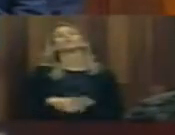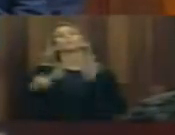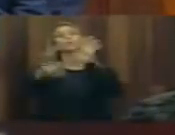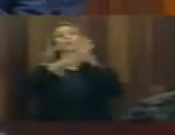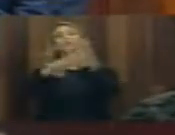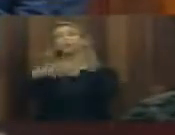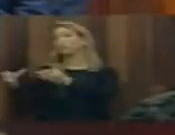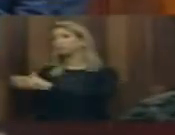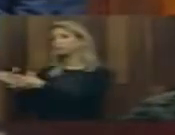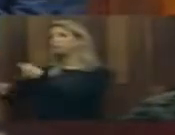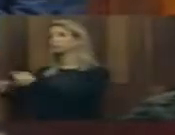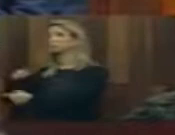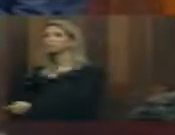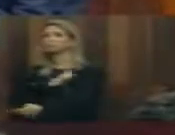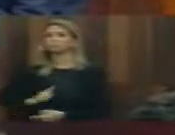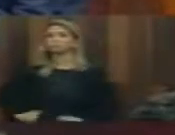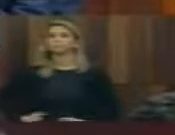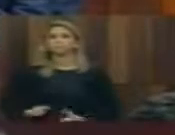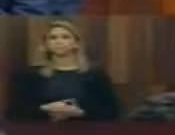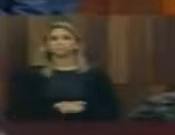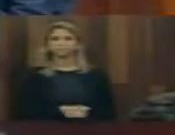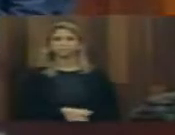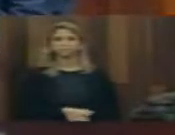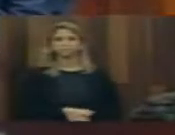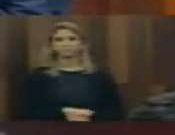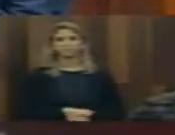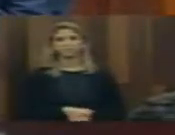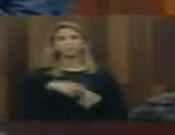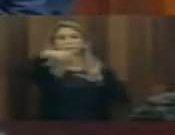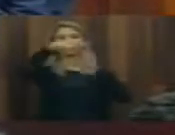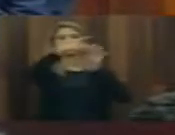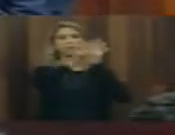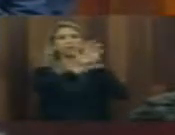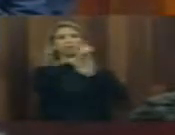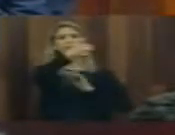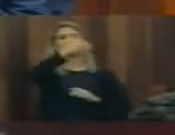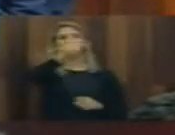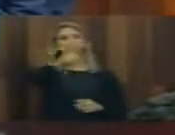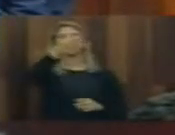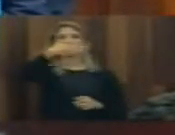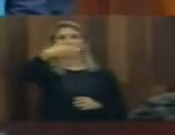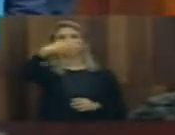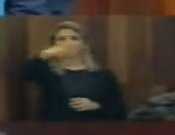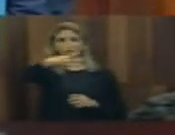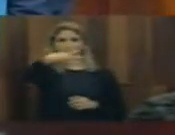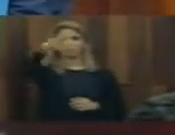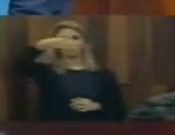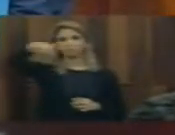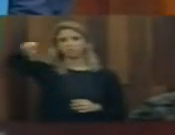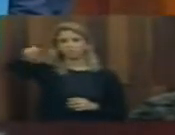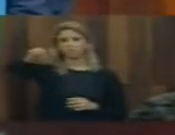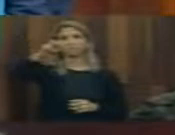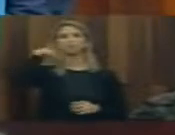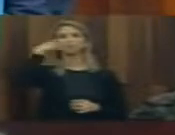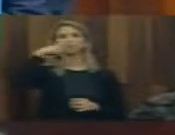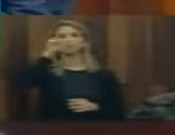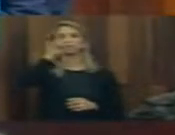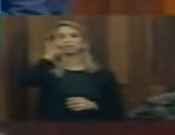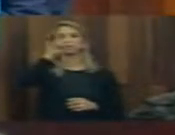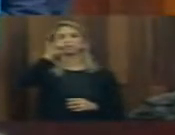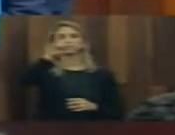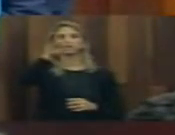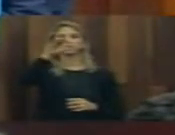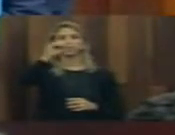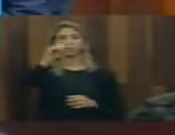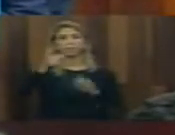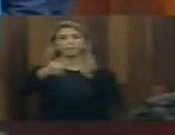à Comissão de Políticas Públicas. Projeto de lei 164/19, promovente Silvio Davi, dispõe